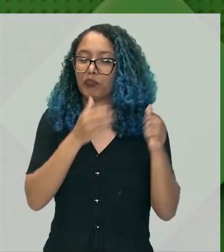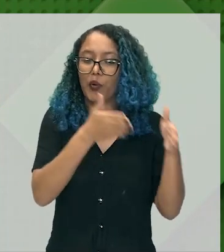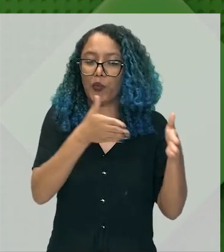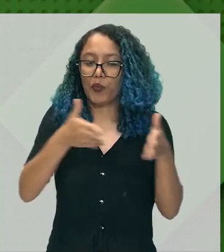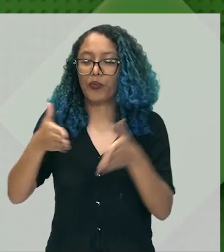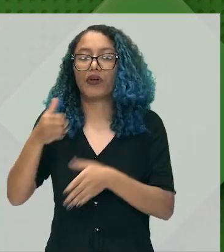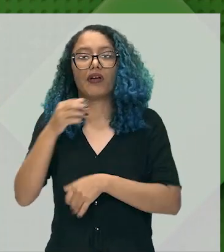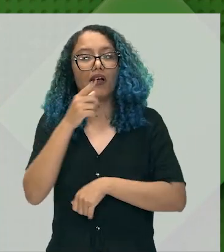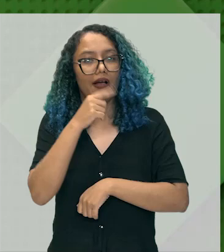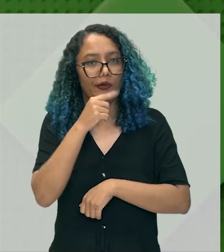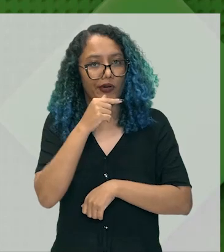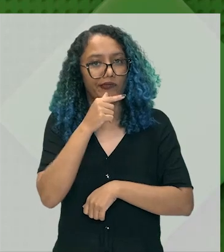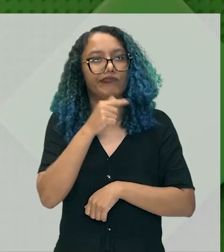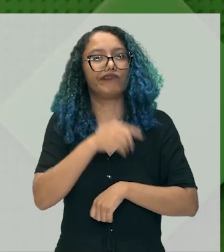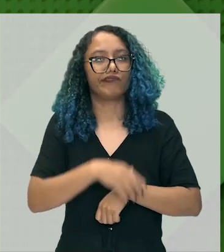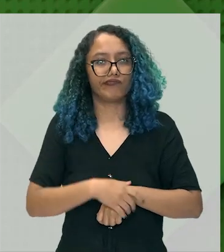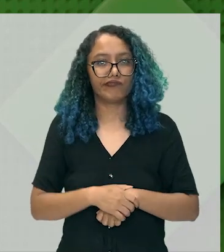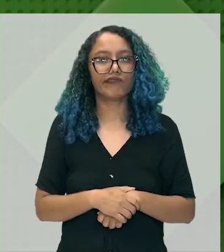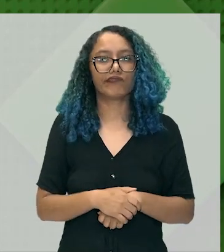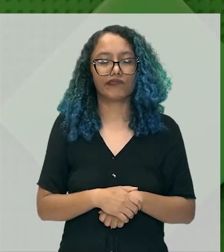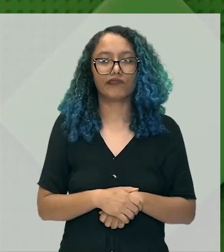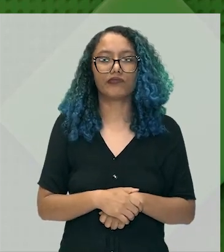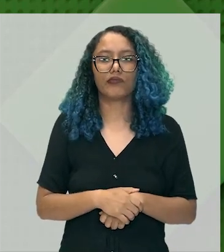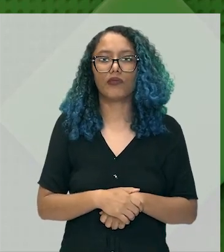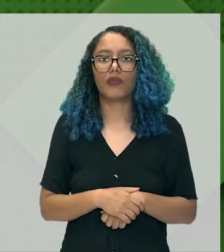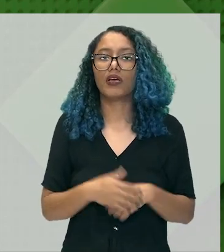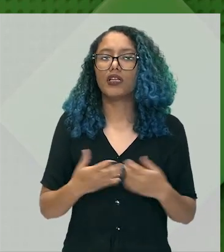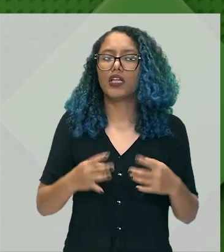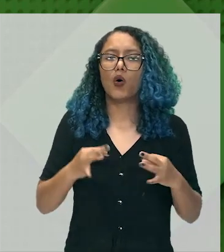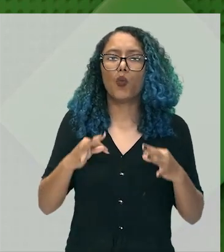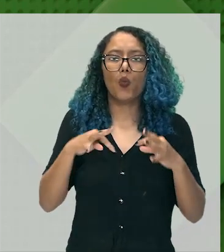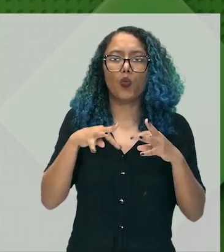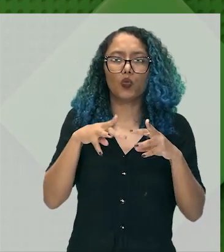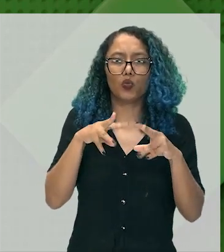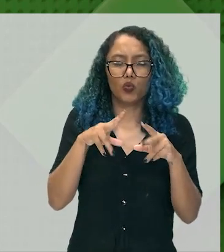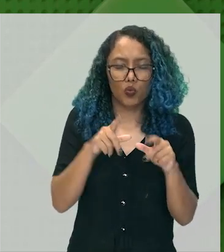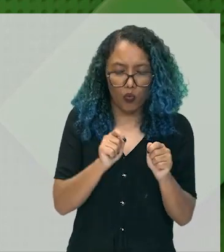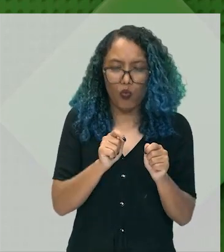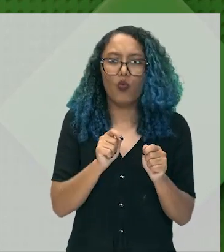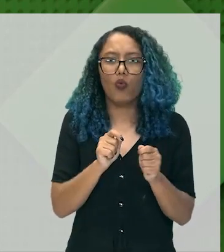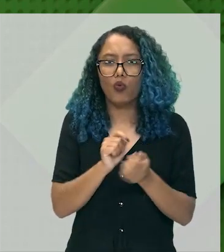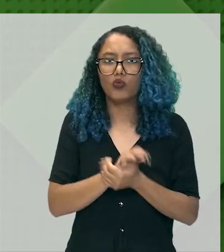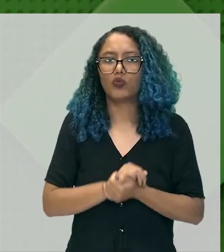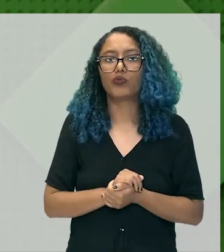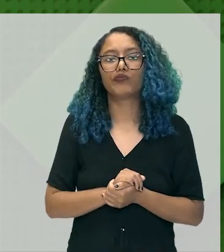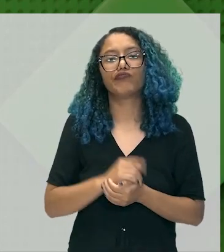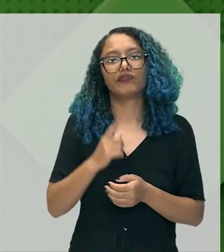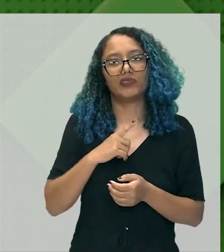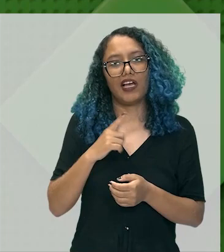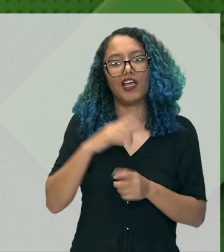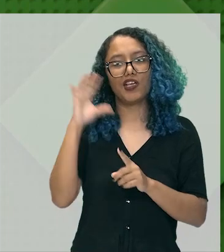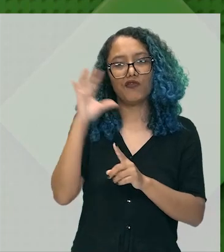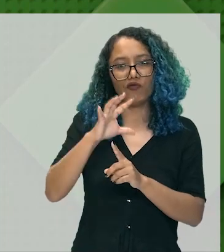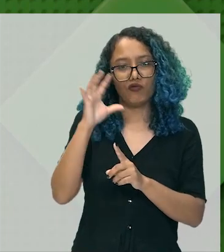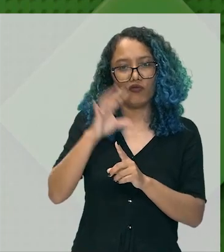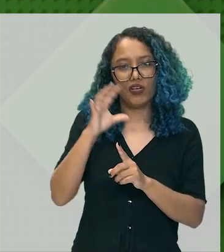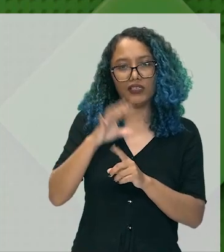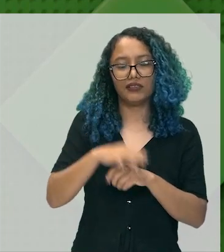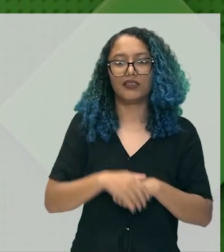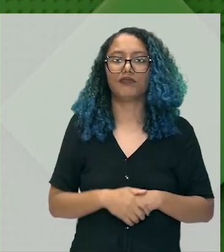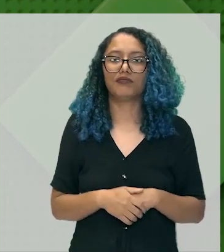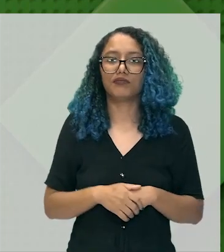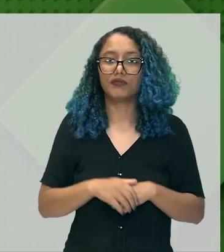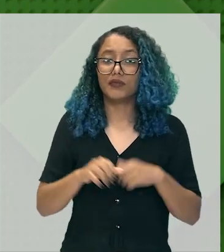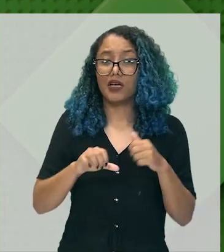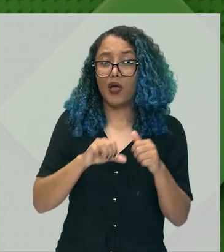hidrológico, né? Então, todos esses aspectos, eles têm aí impacto dessas alterações na